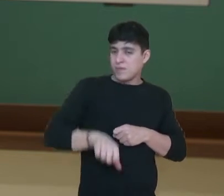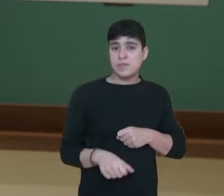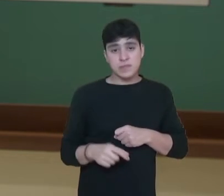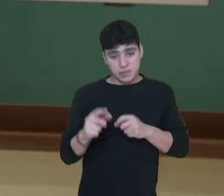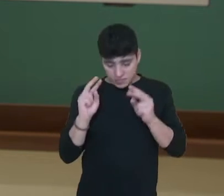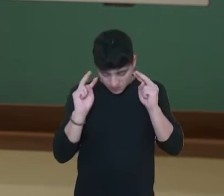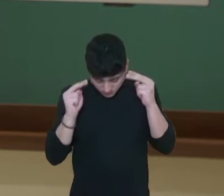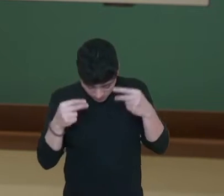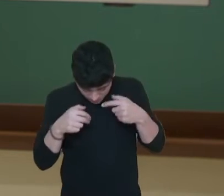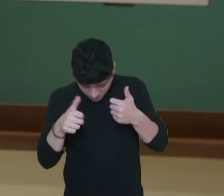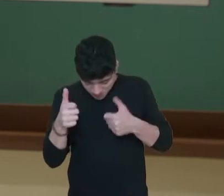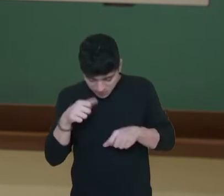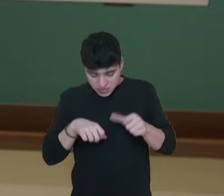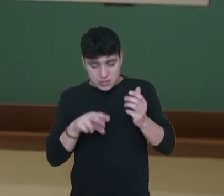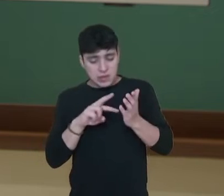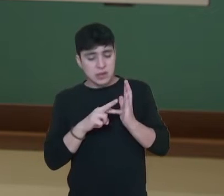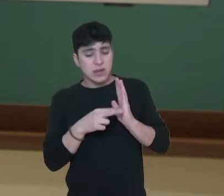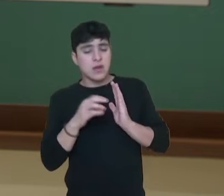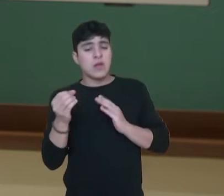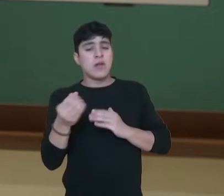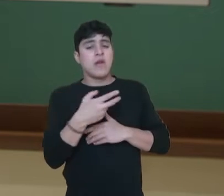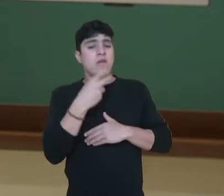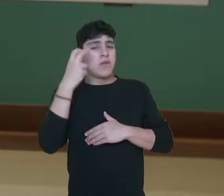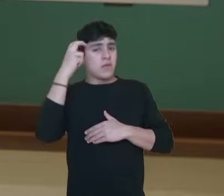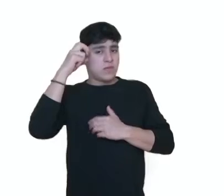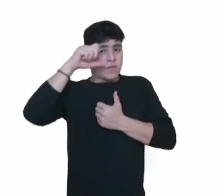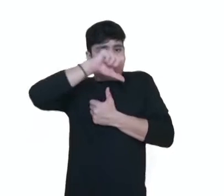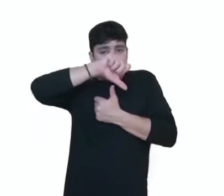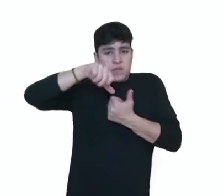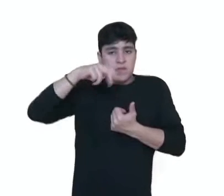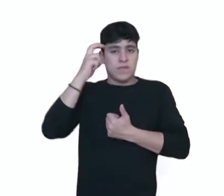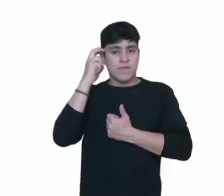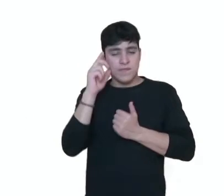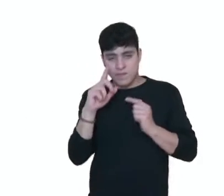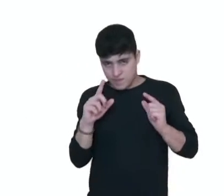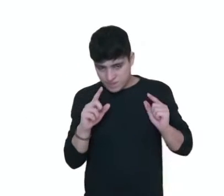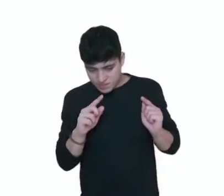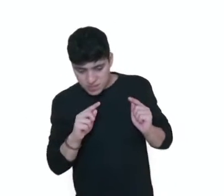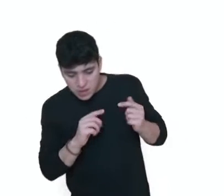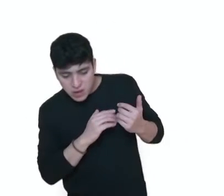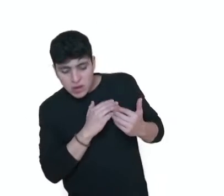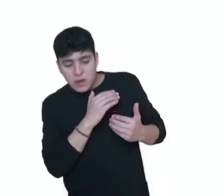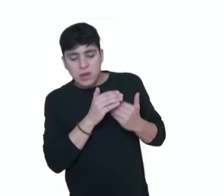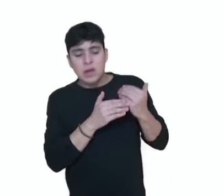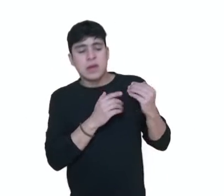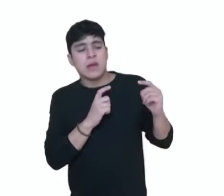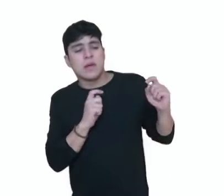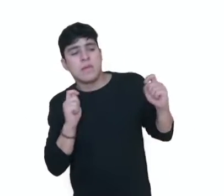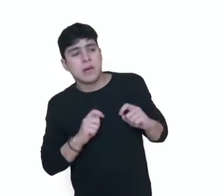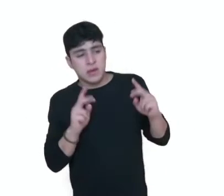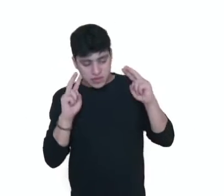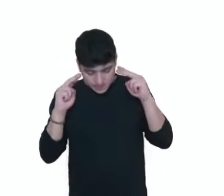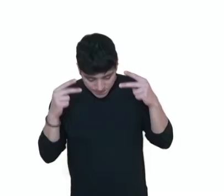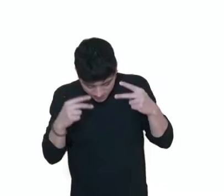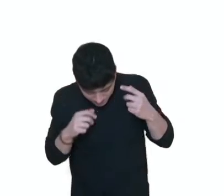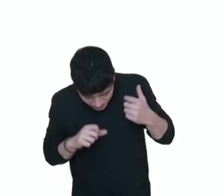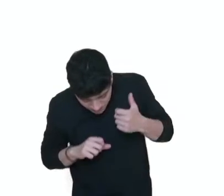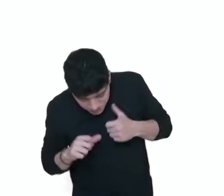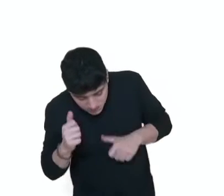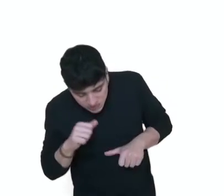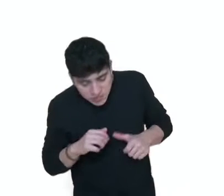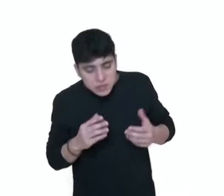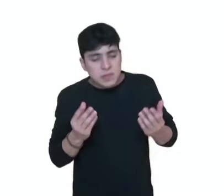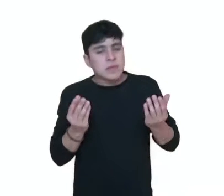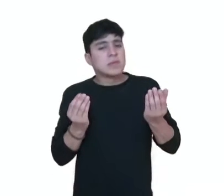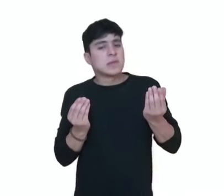Autoavaliação, uma mudança de cultura. Uma mudança de cultura começa com o desenvolvimento da capacidade de nos avaliarmos a partir